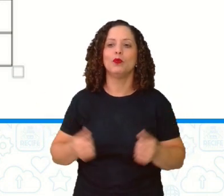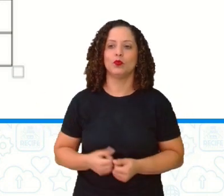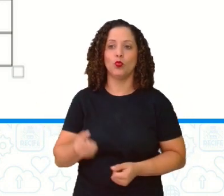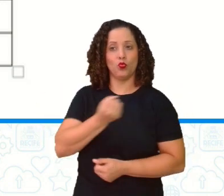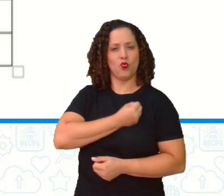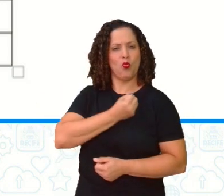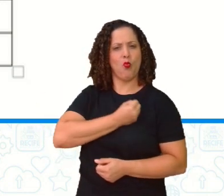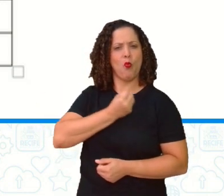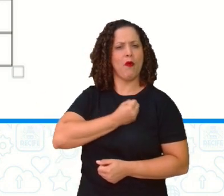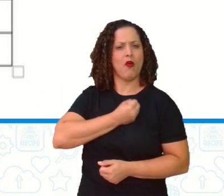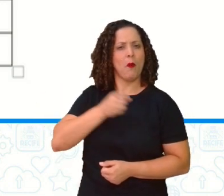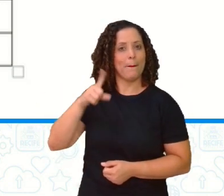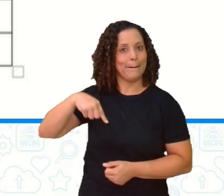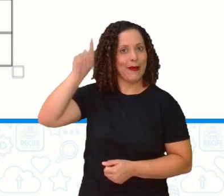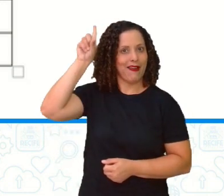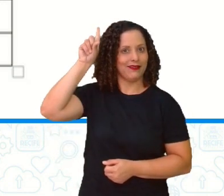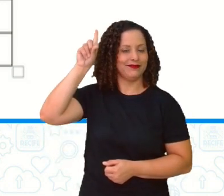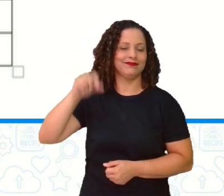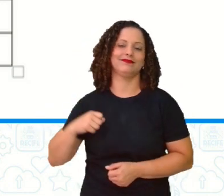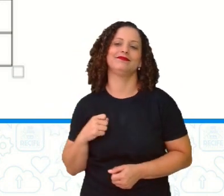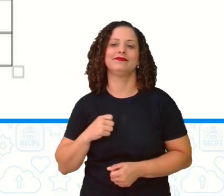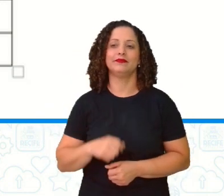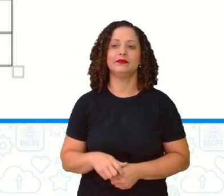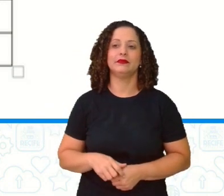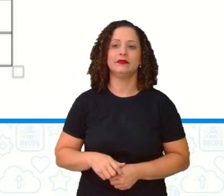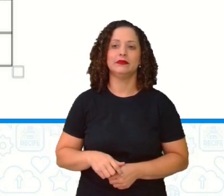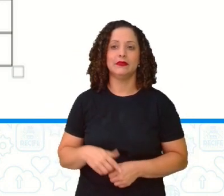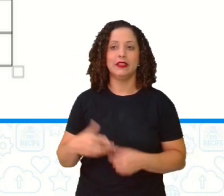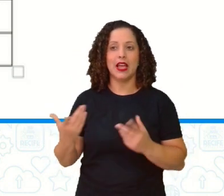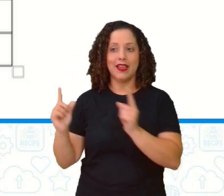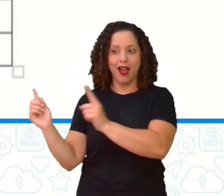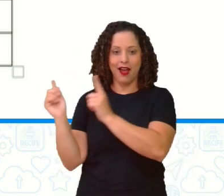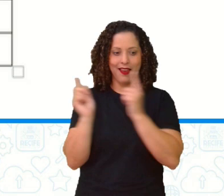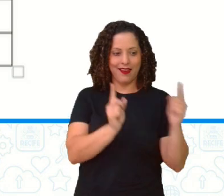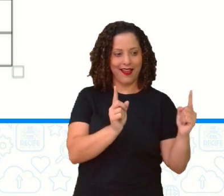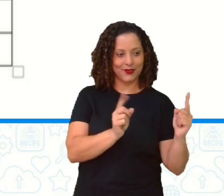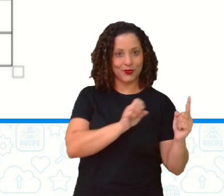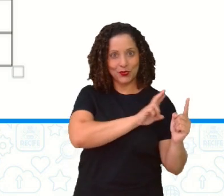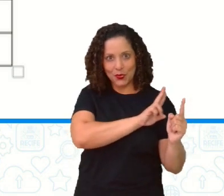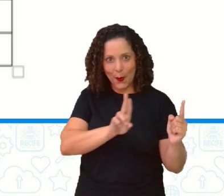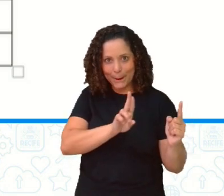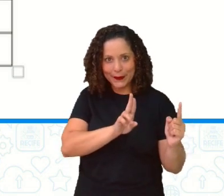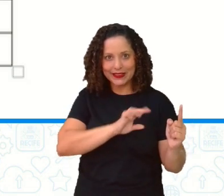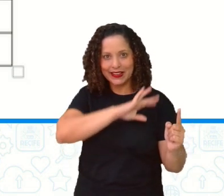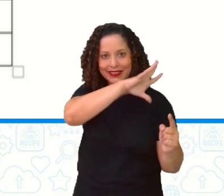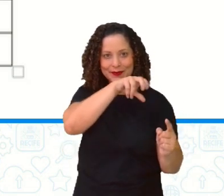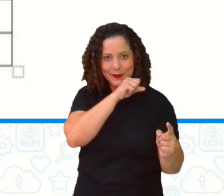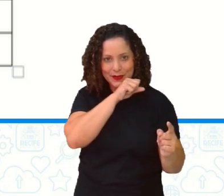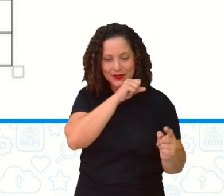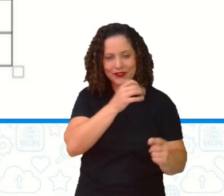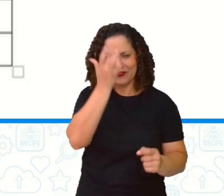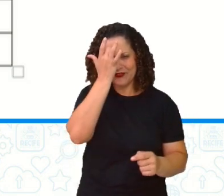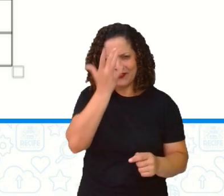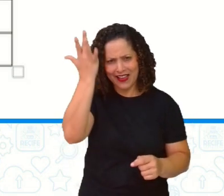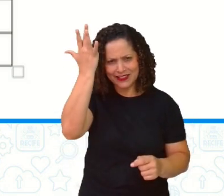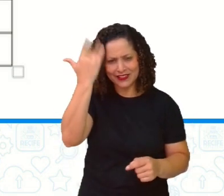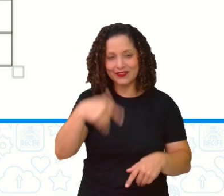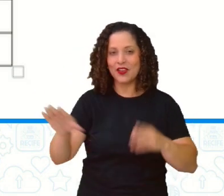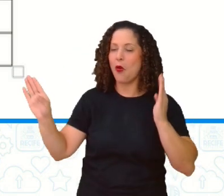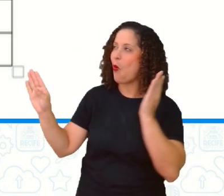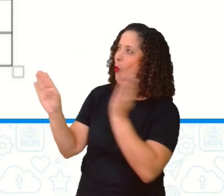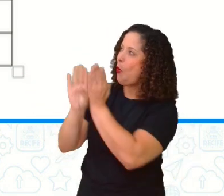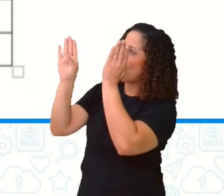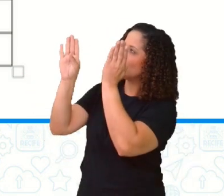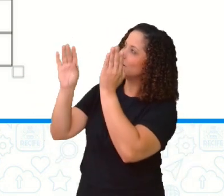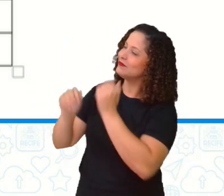número e você vai ter ao lado o nome do animal. Ficou fácil, não foi? Já conseguiram encontrar